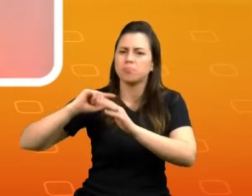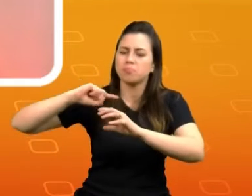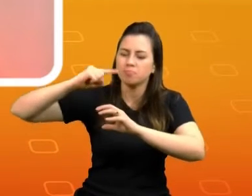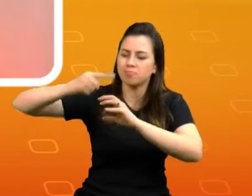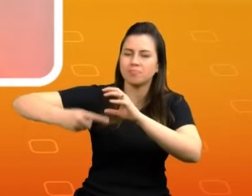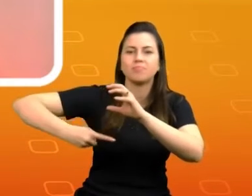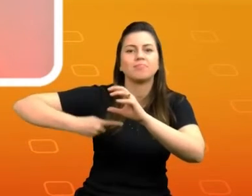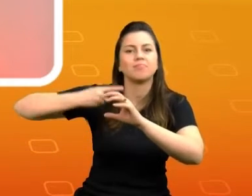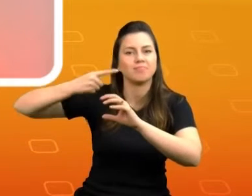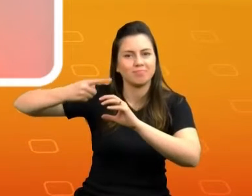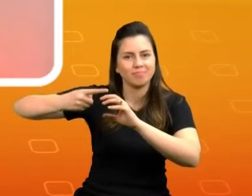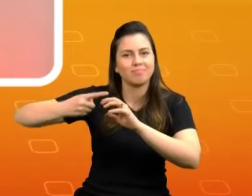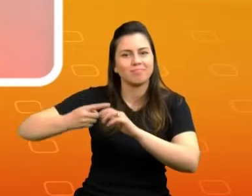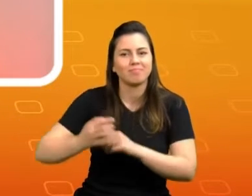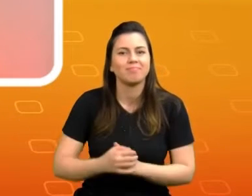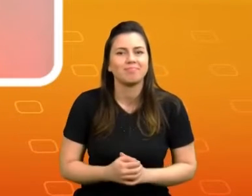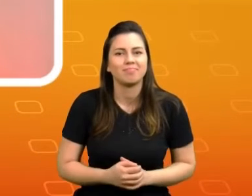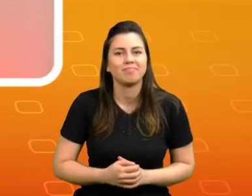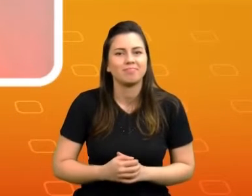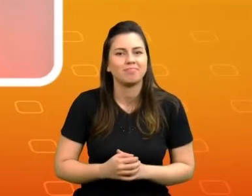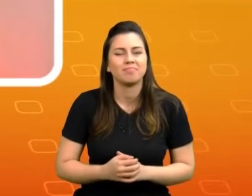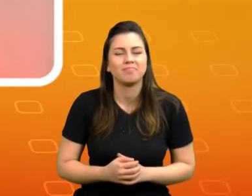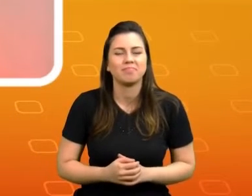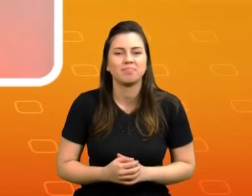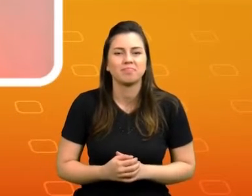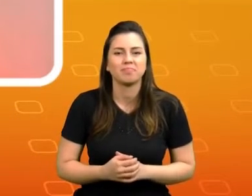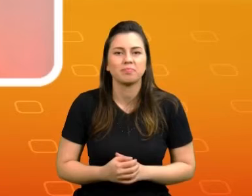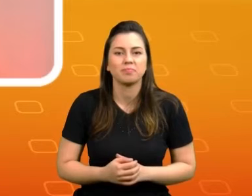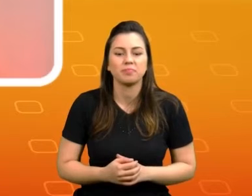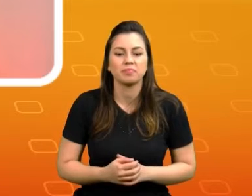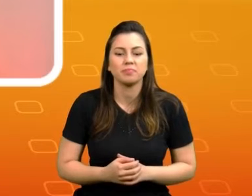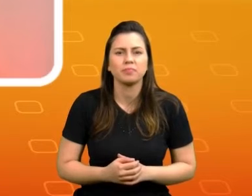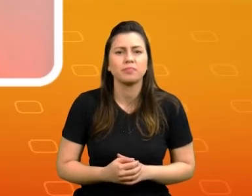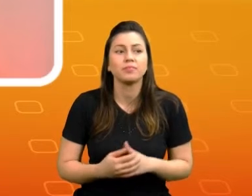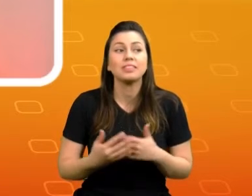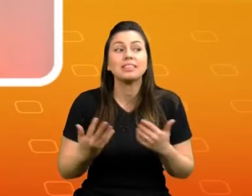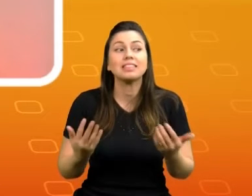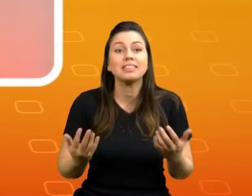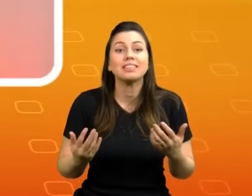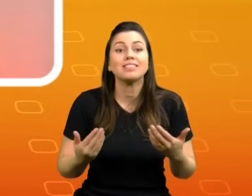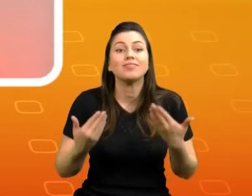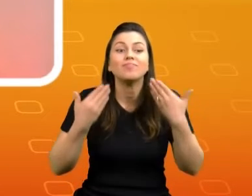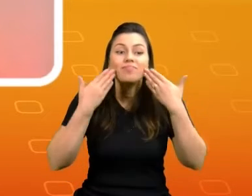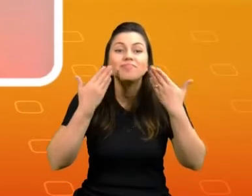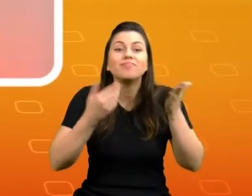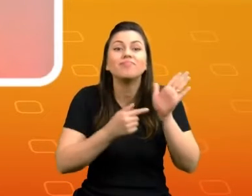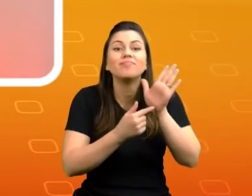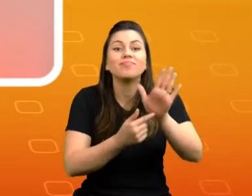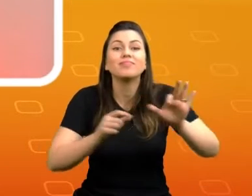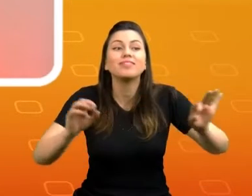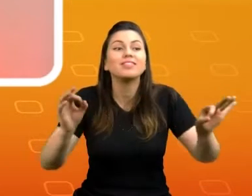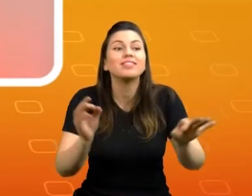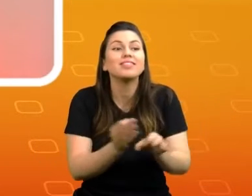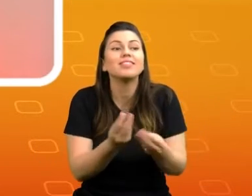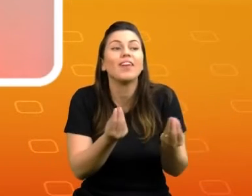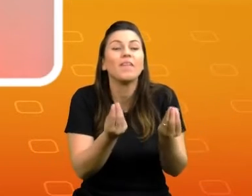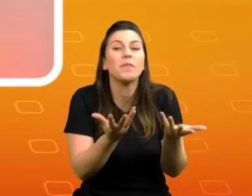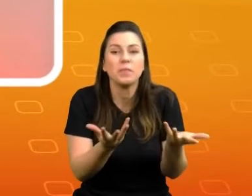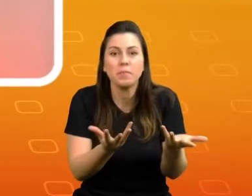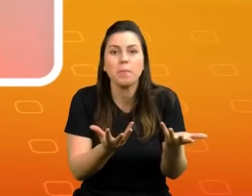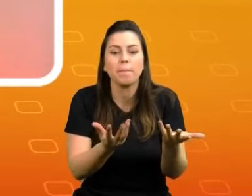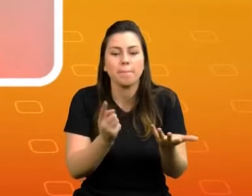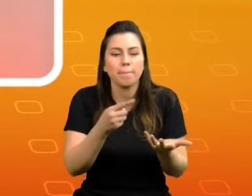aí acho que isso é reconhecido no mundo inteiro e para onde vai Leo eu acho que ele vai para cada vez mais